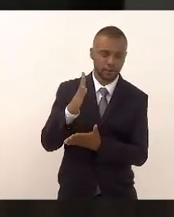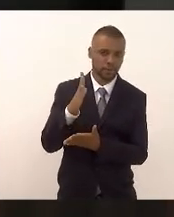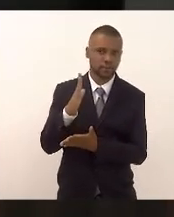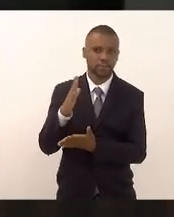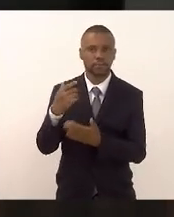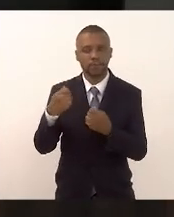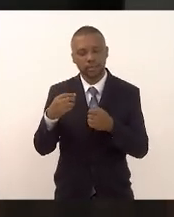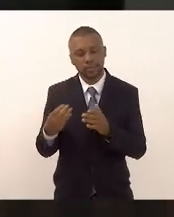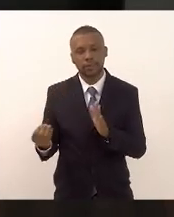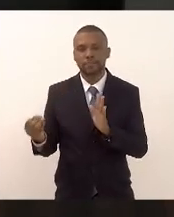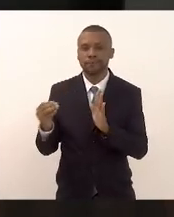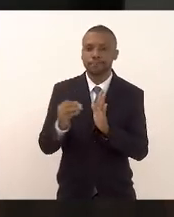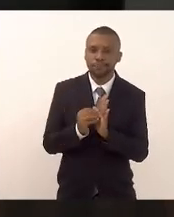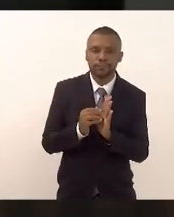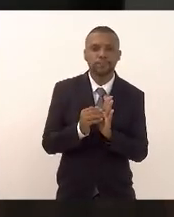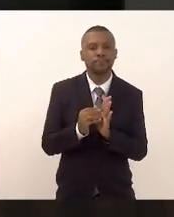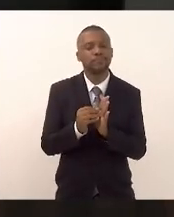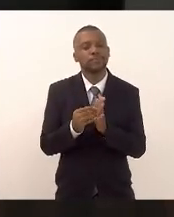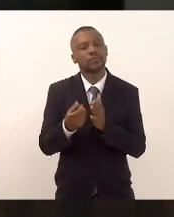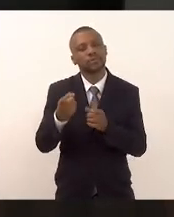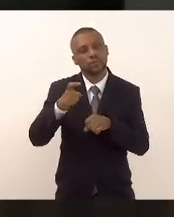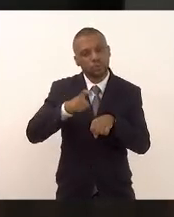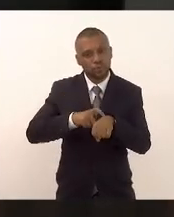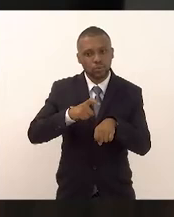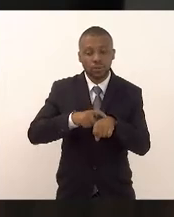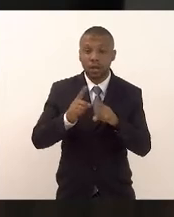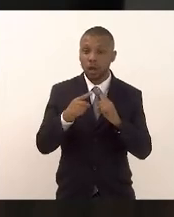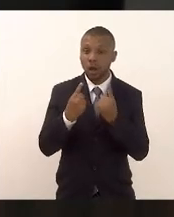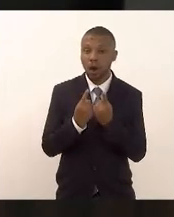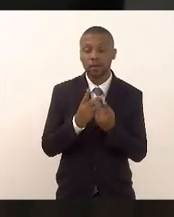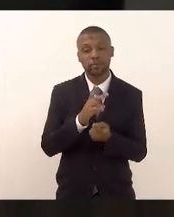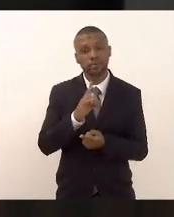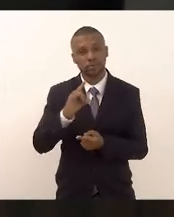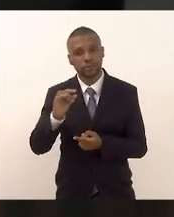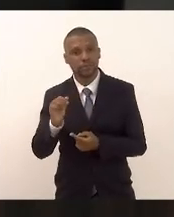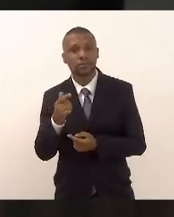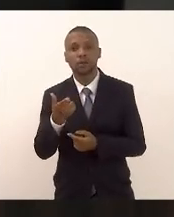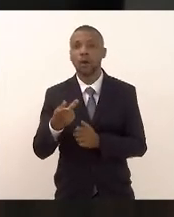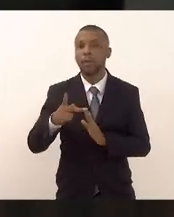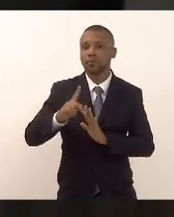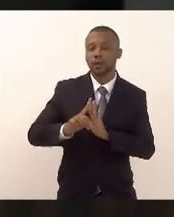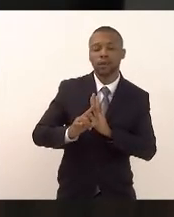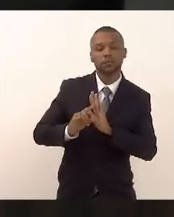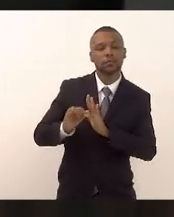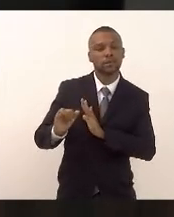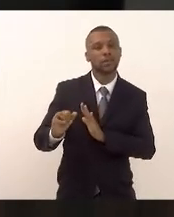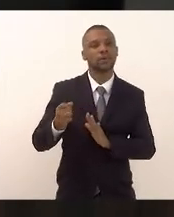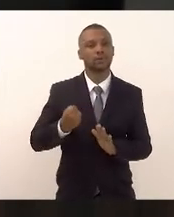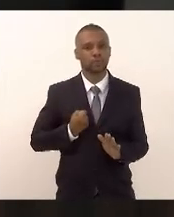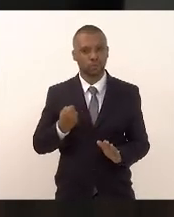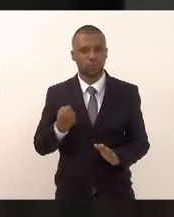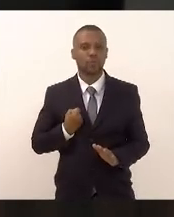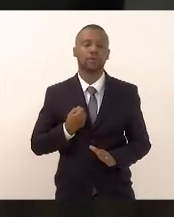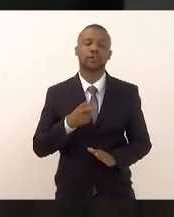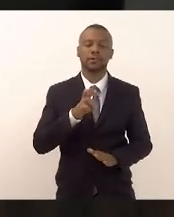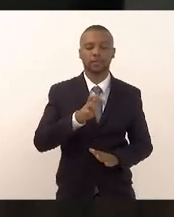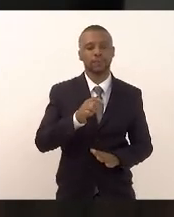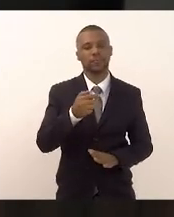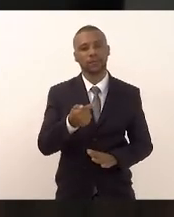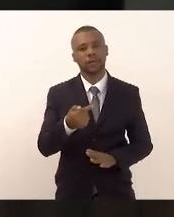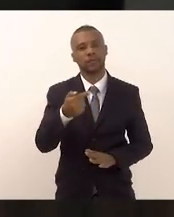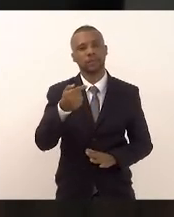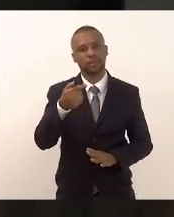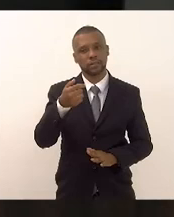inclusão na ordem do dia dos seguintes projetos. Projeto de lei número 577